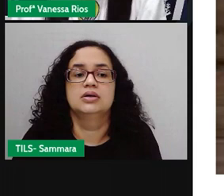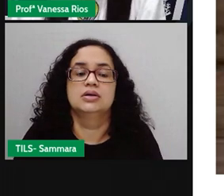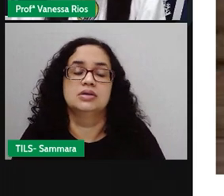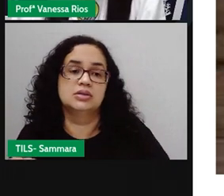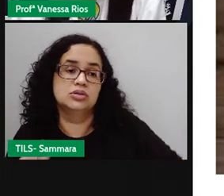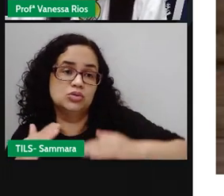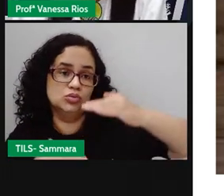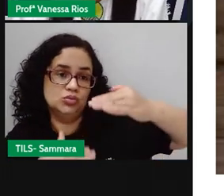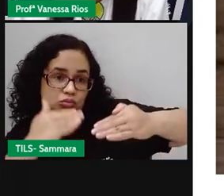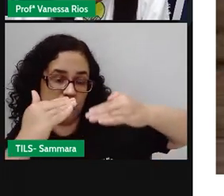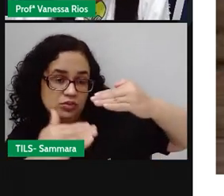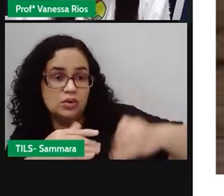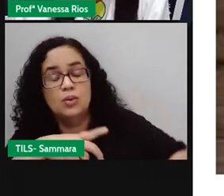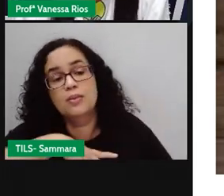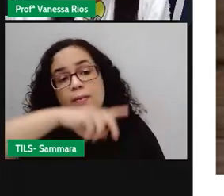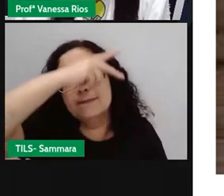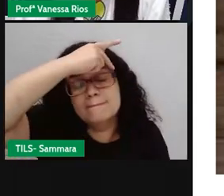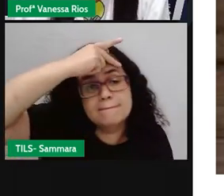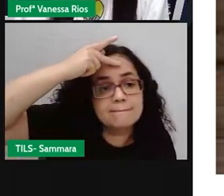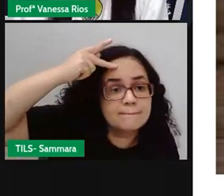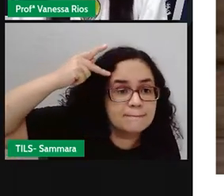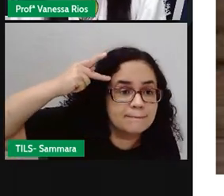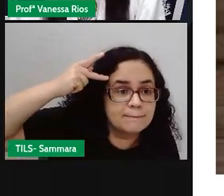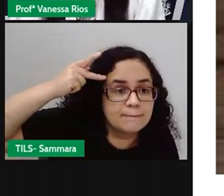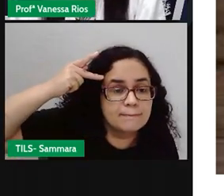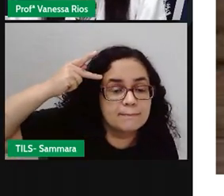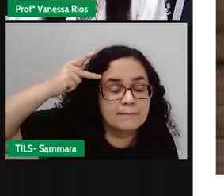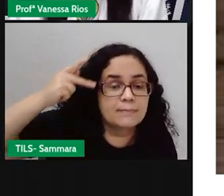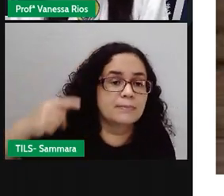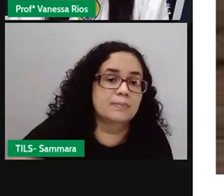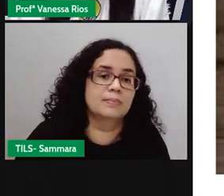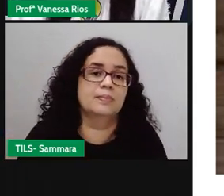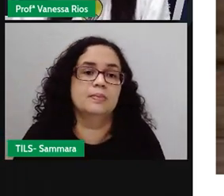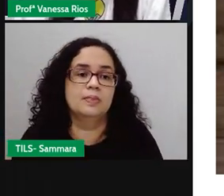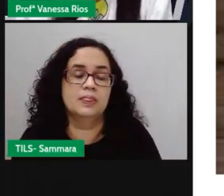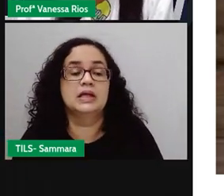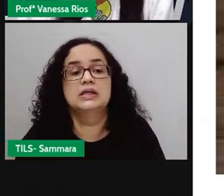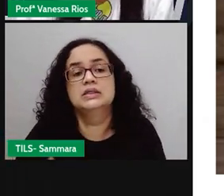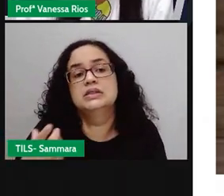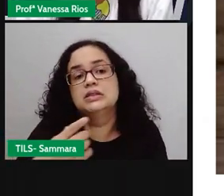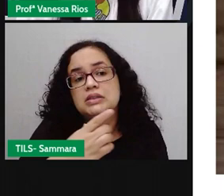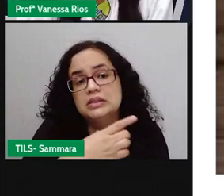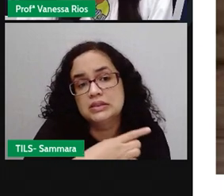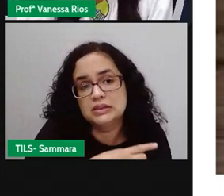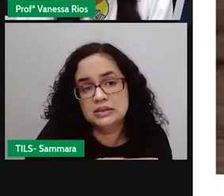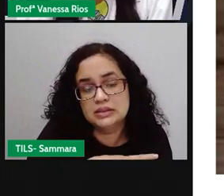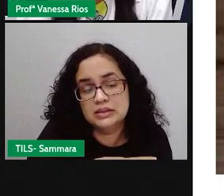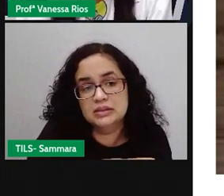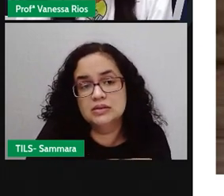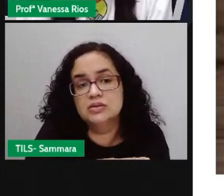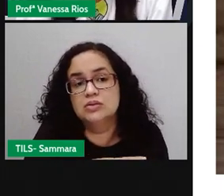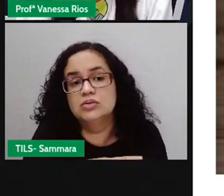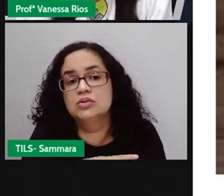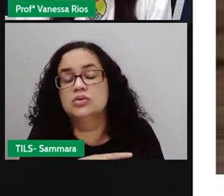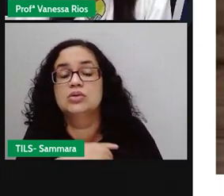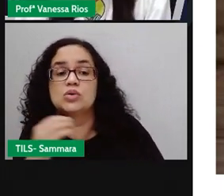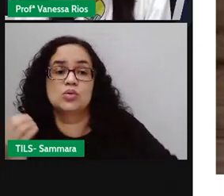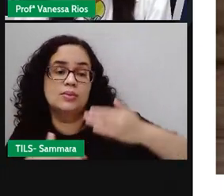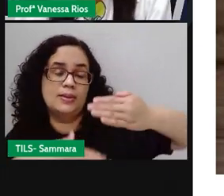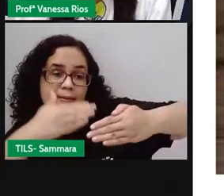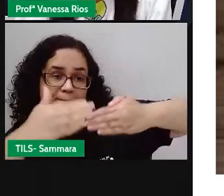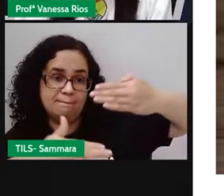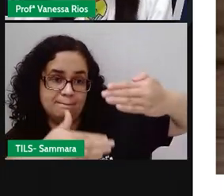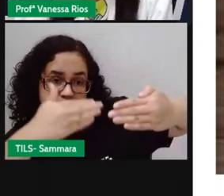nossa construção como pessoa. Então, que a gente se forma, que a gente se torna com o passar